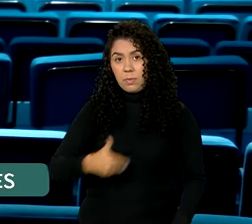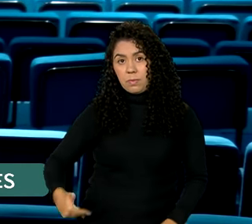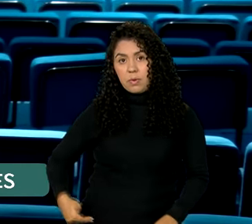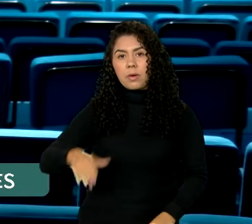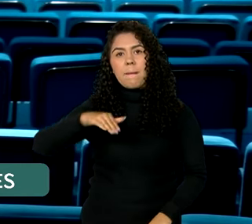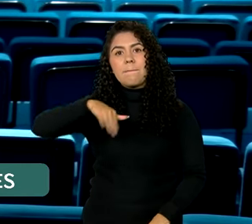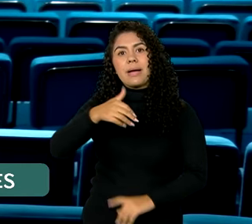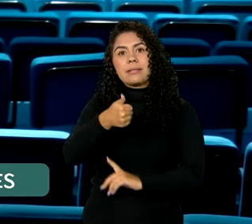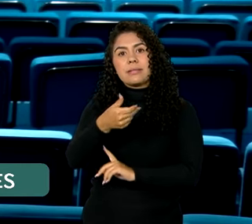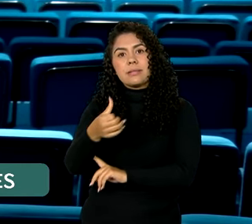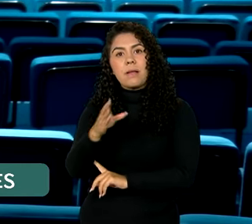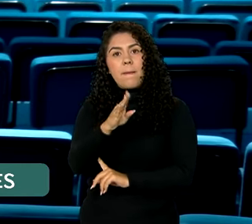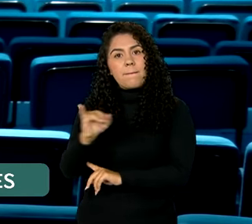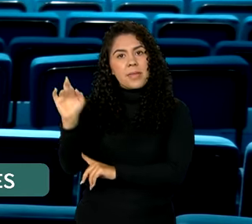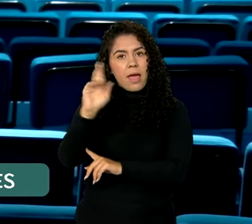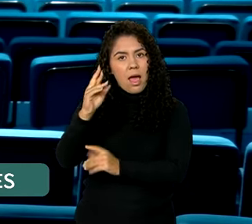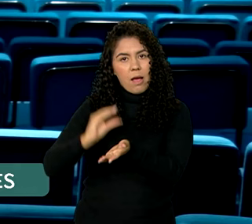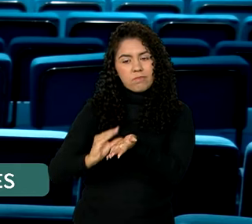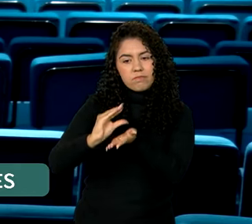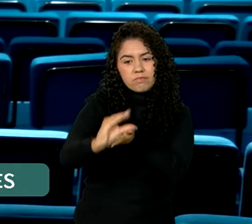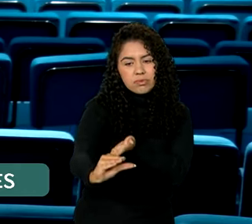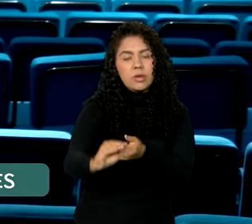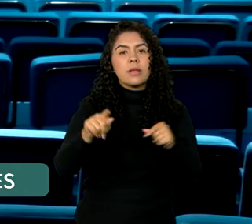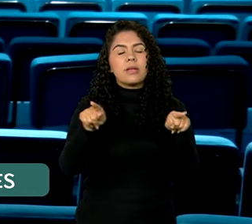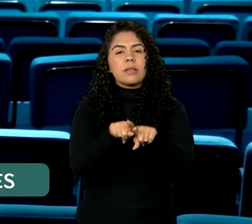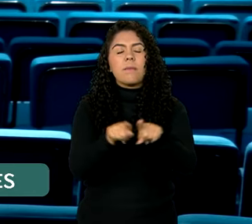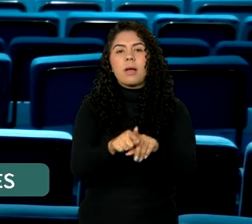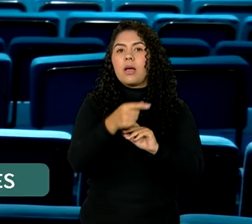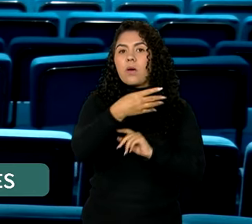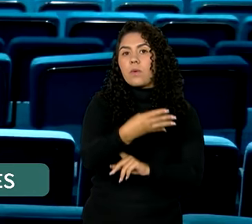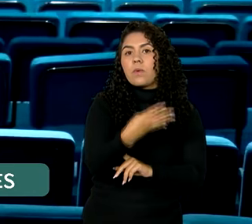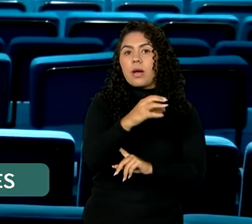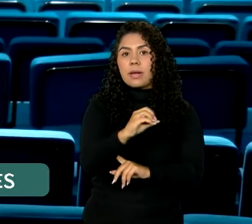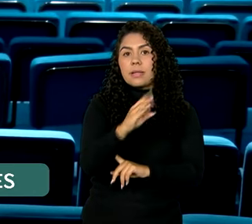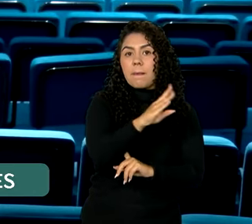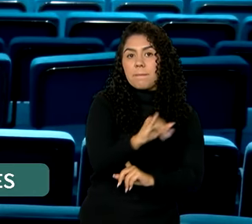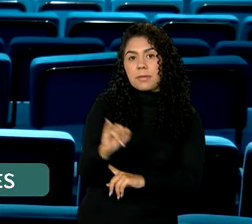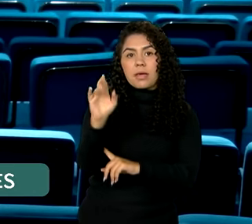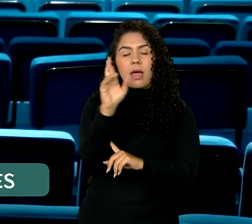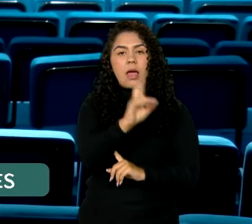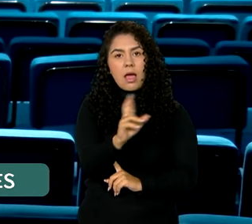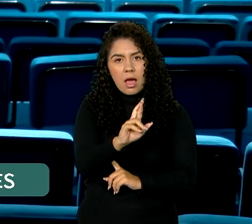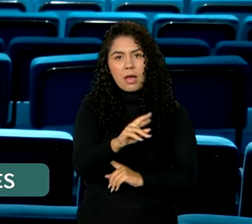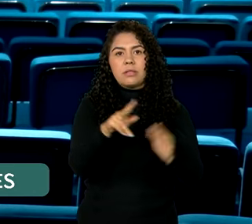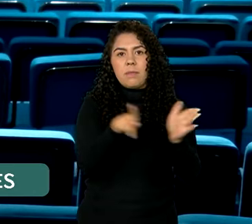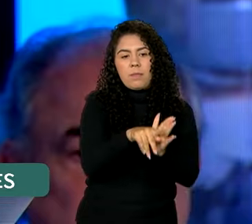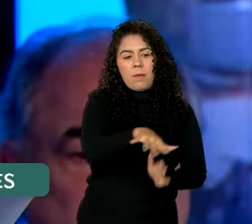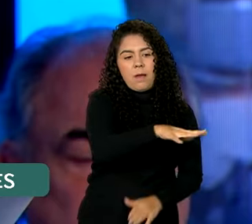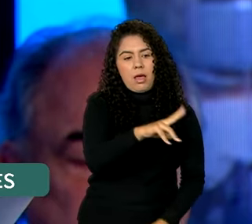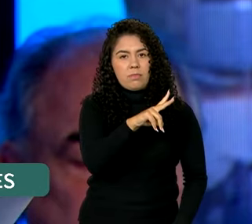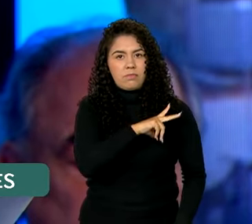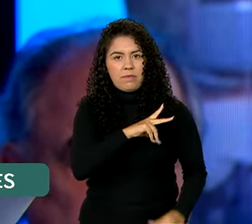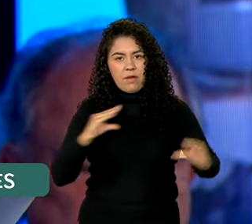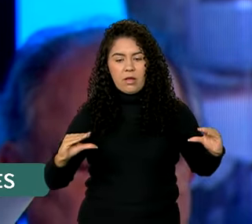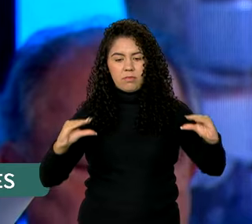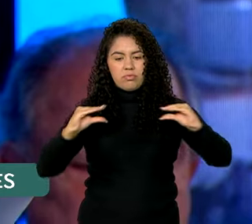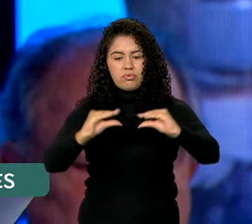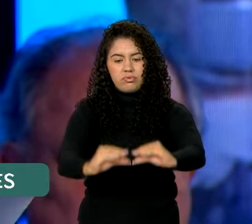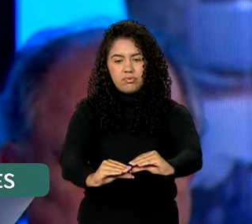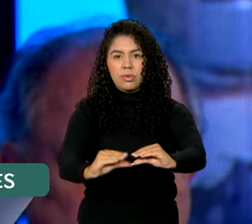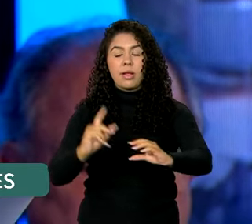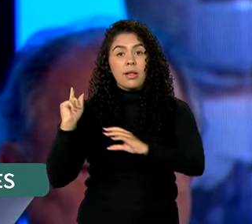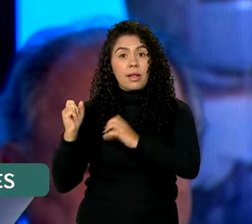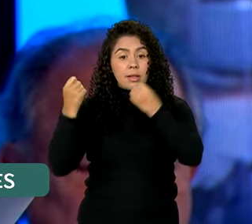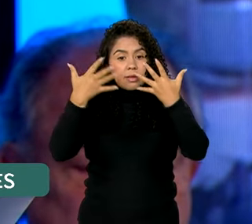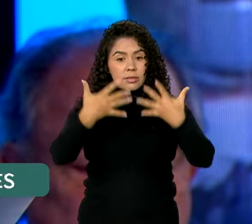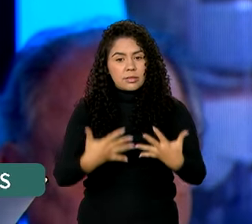de 16 bilhões de reais e cerca de 40 bilhões em investimentos privados. É um encontro